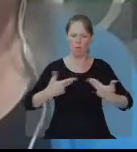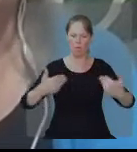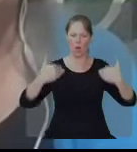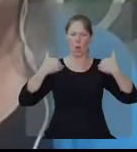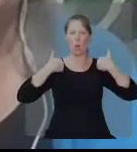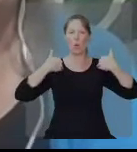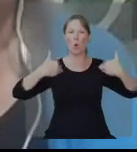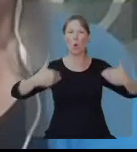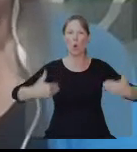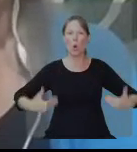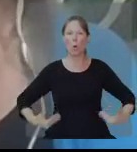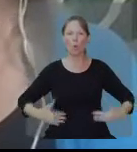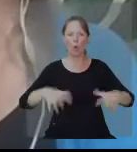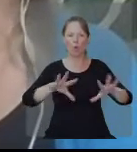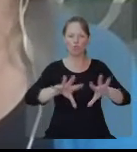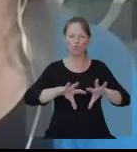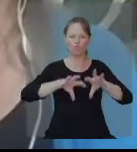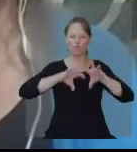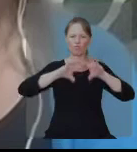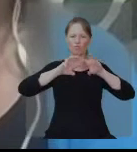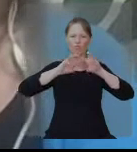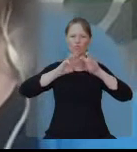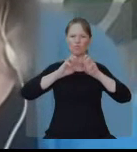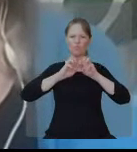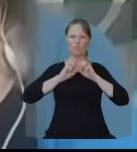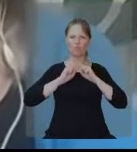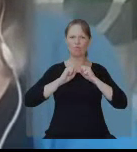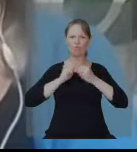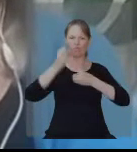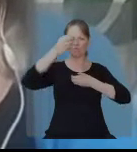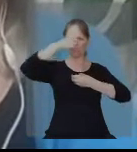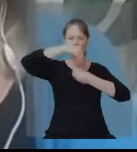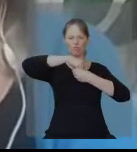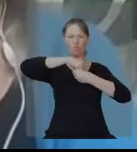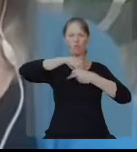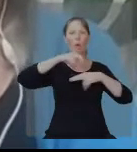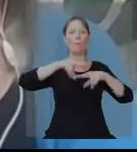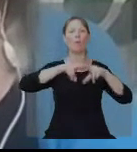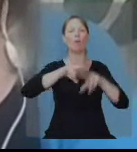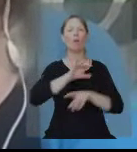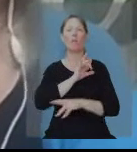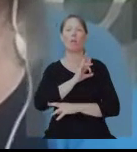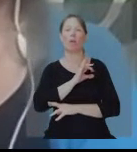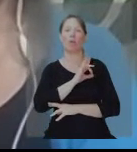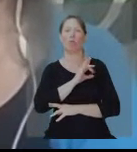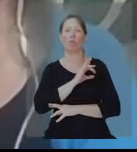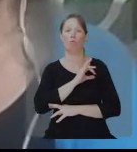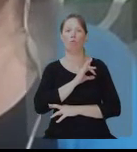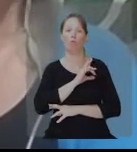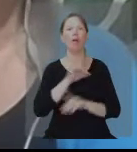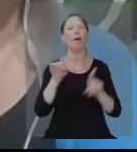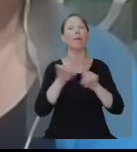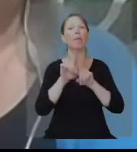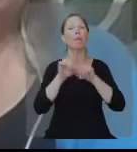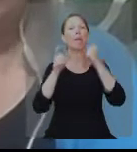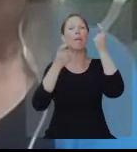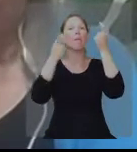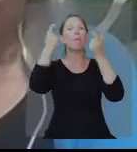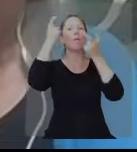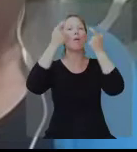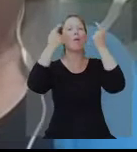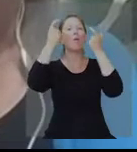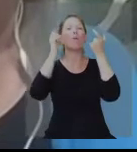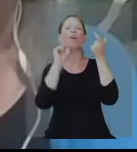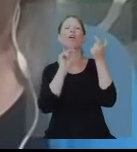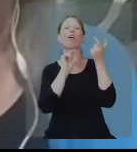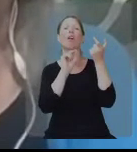teu corpo vai absorvendo em função de medos que tu tem. E essas preocupações que nós temos também, se a